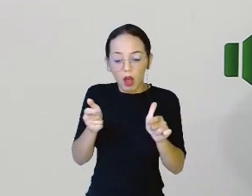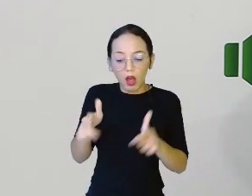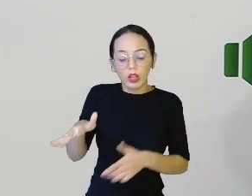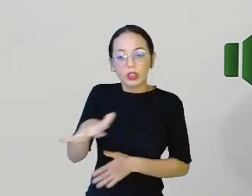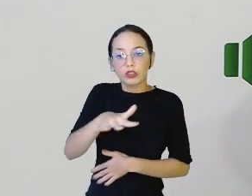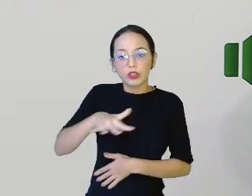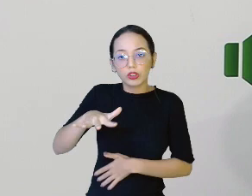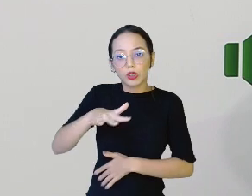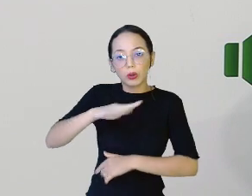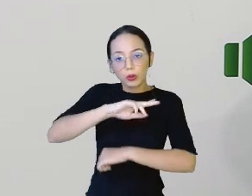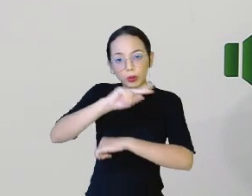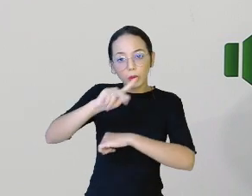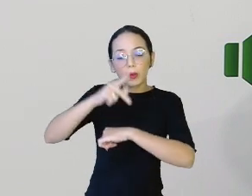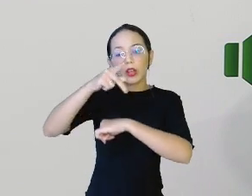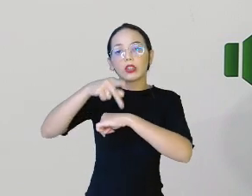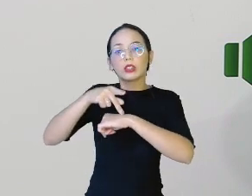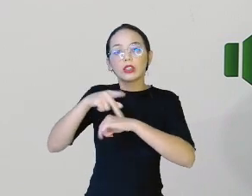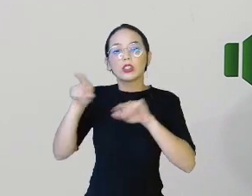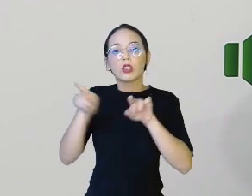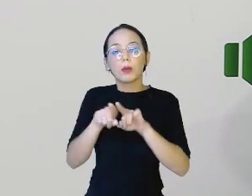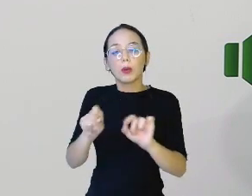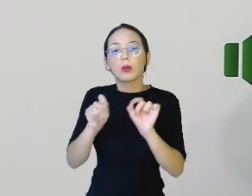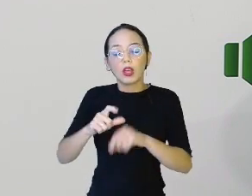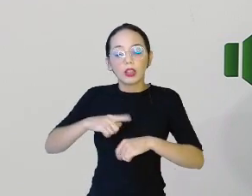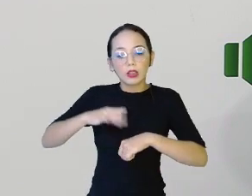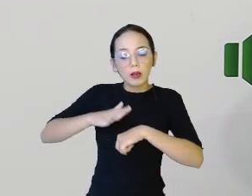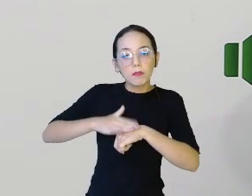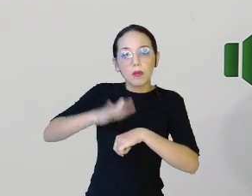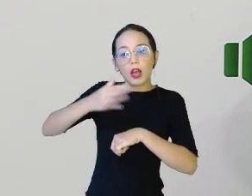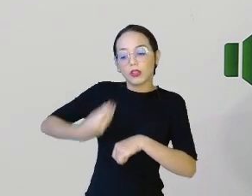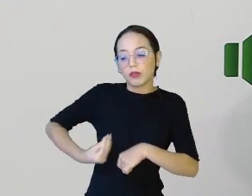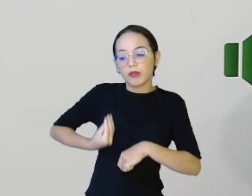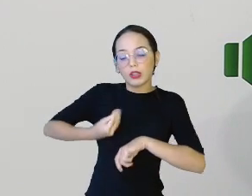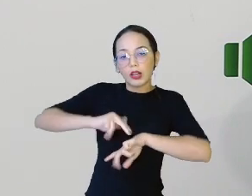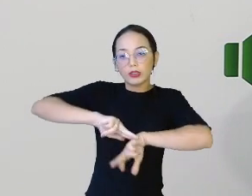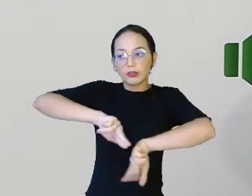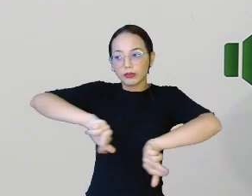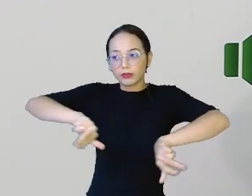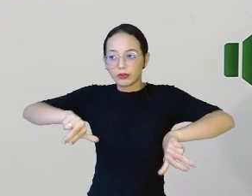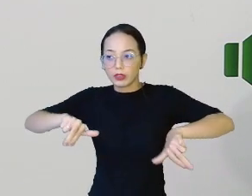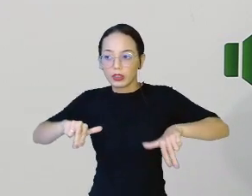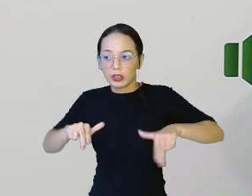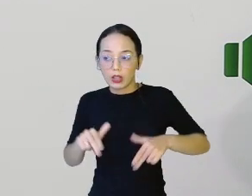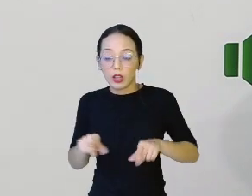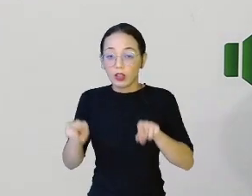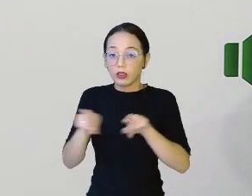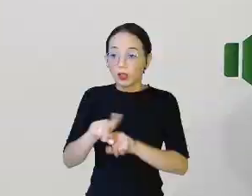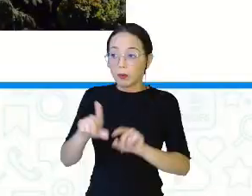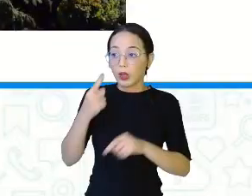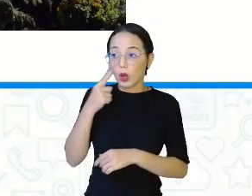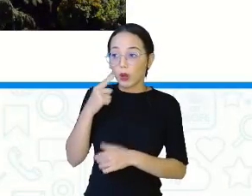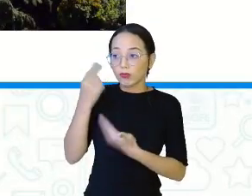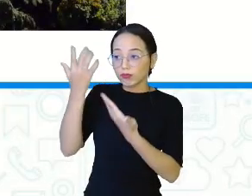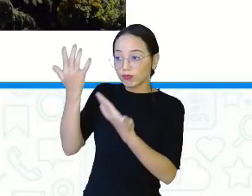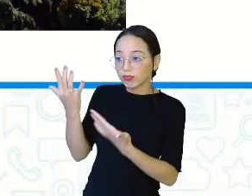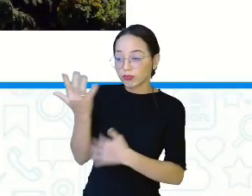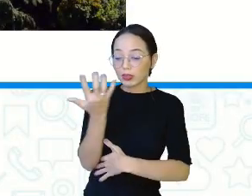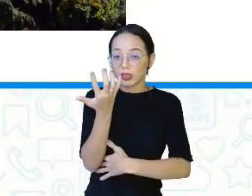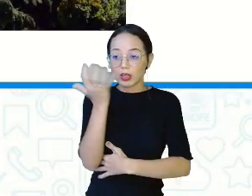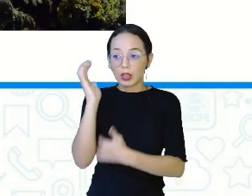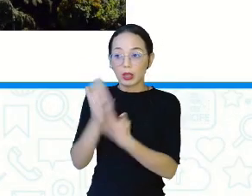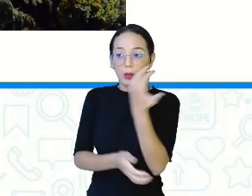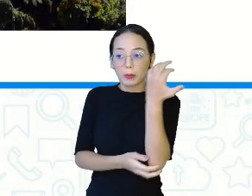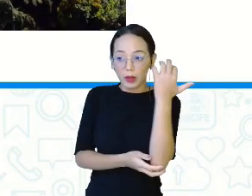do país e também é a que tem mais biodiversidade. Temos aqui a imagem, um pedaço,